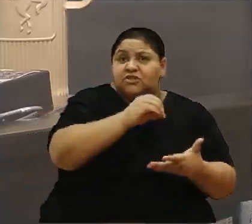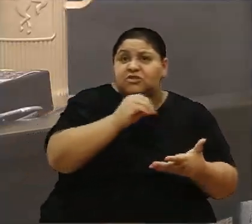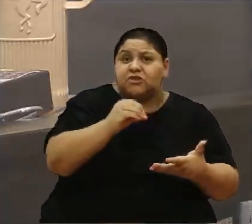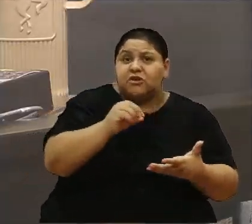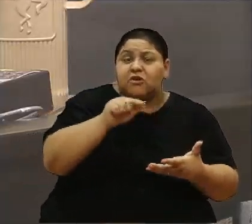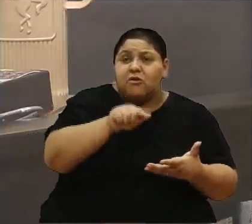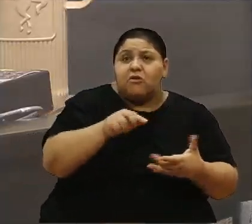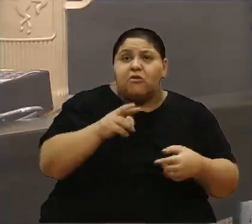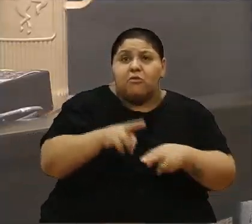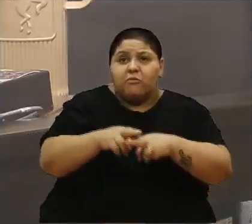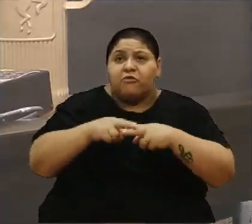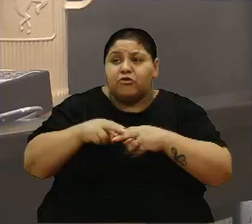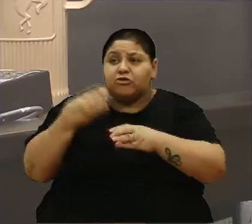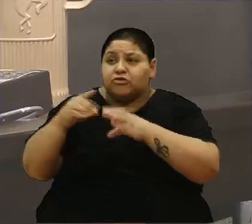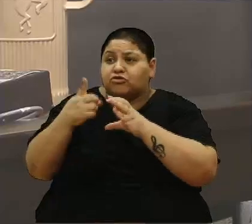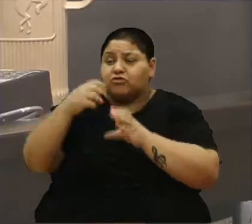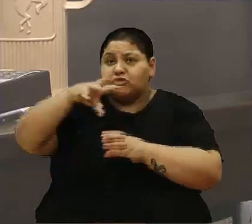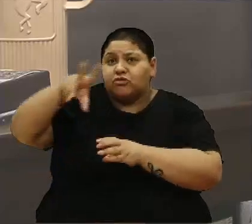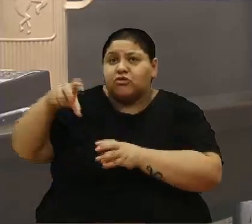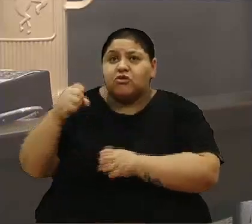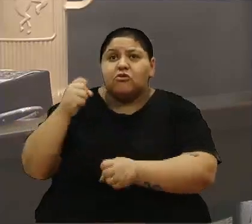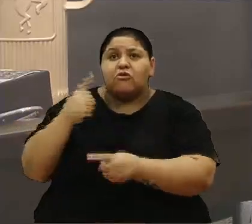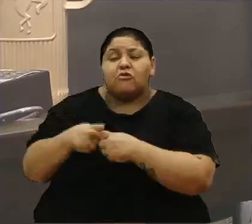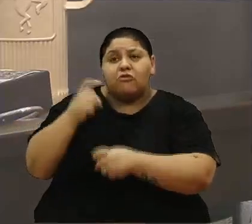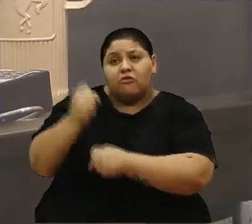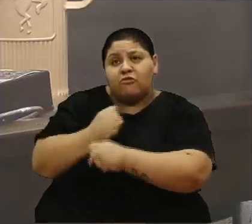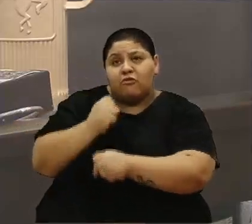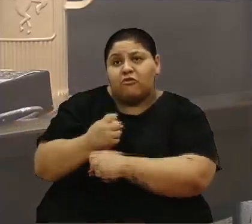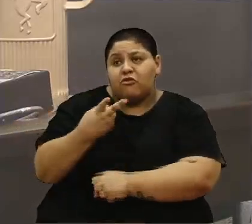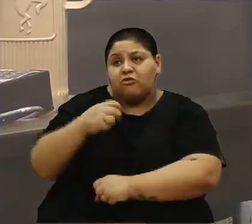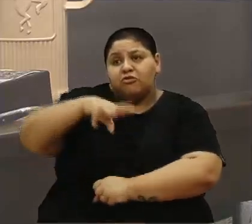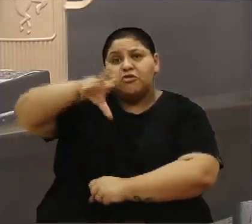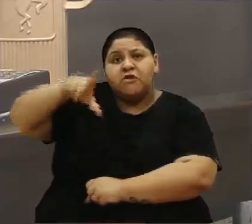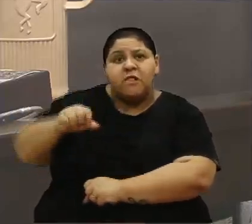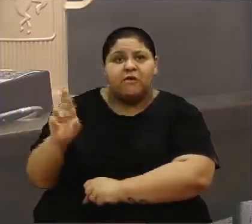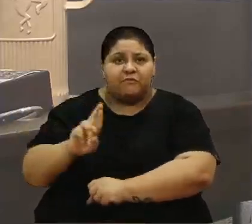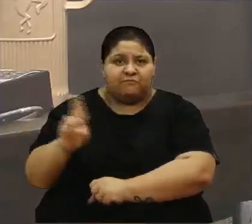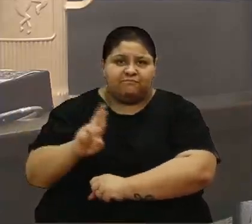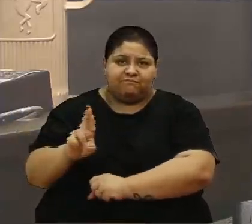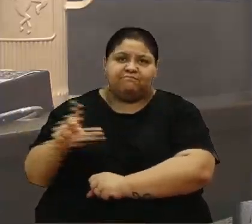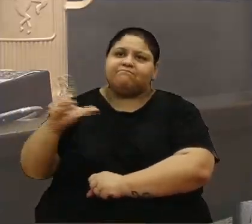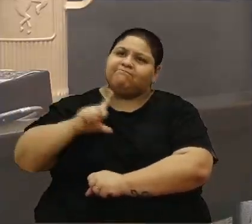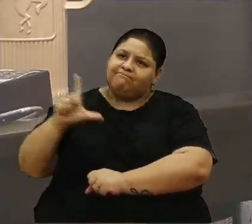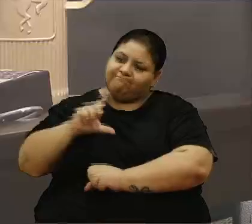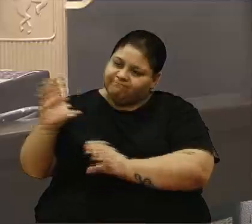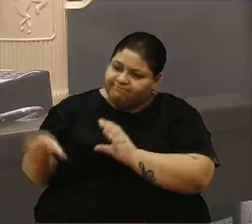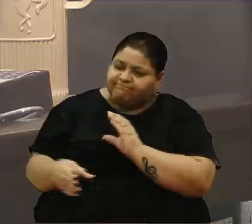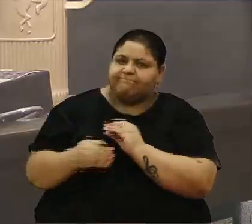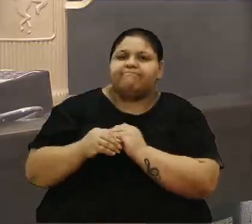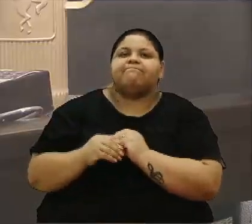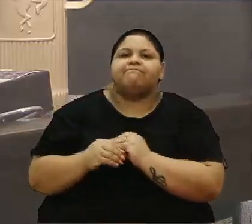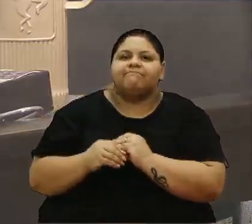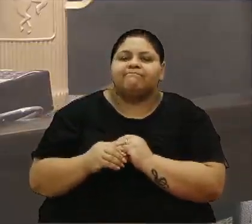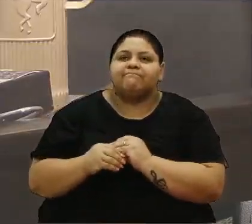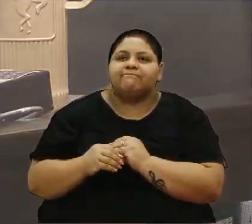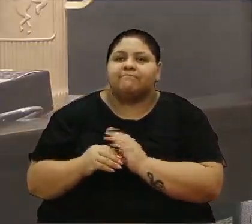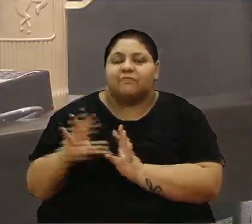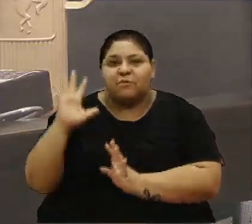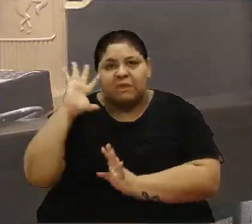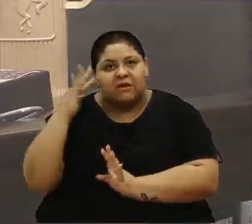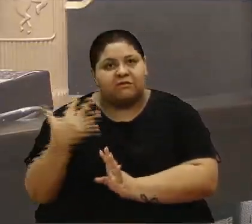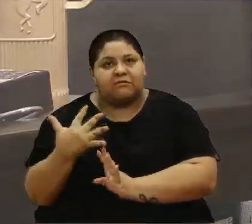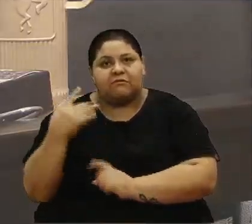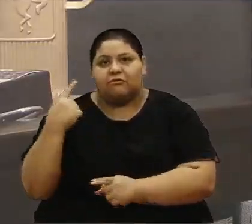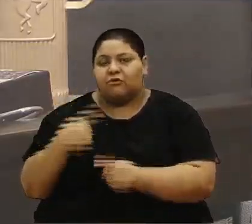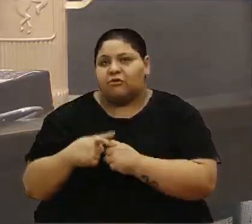isso que eu destinei R$1 milhão, por quê? Porque a obra lá, ela é de R$2 milhões. Então tem que se somar recursos para ela acontecer.